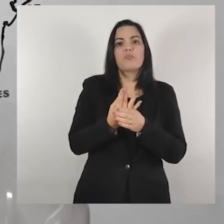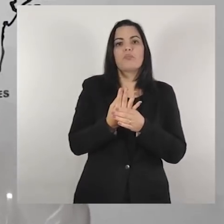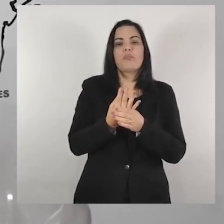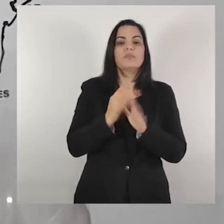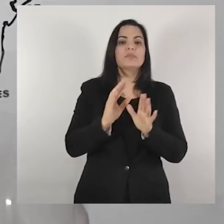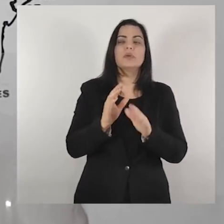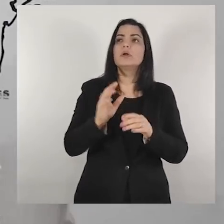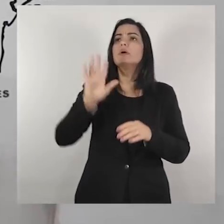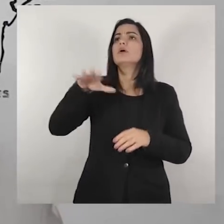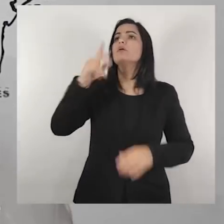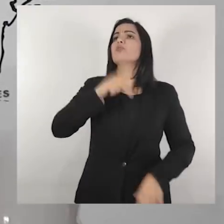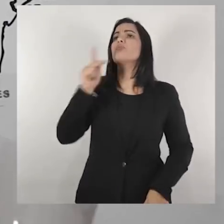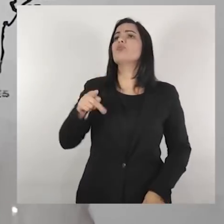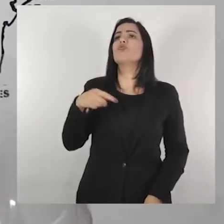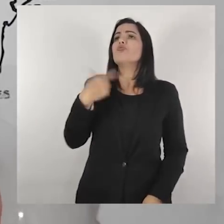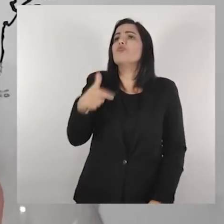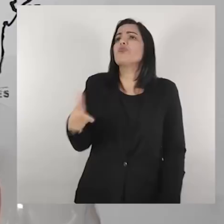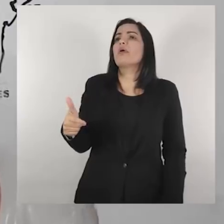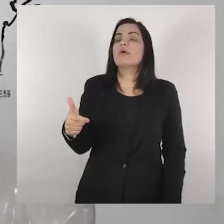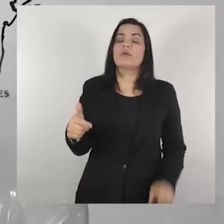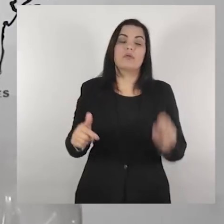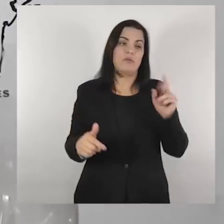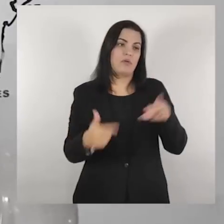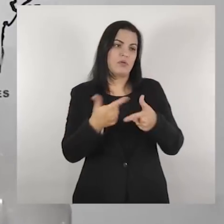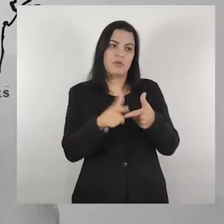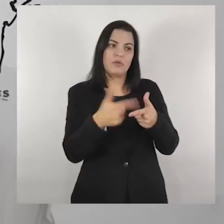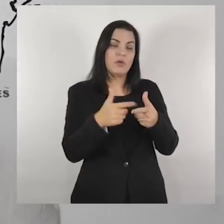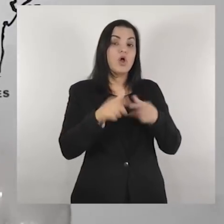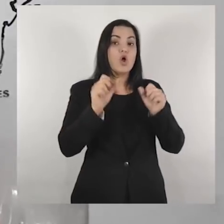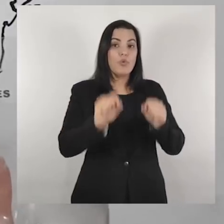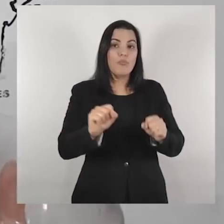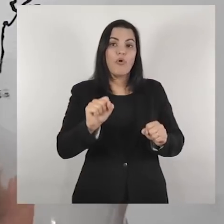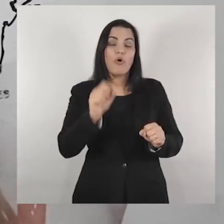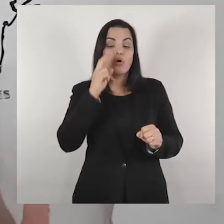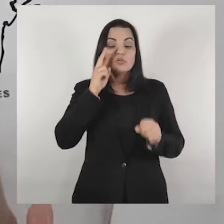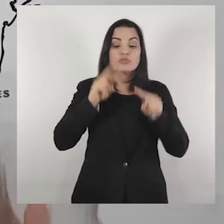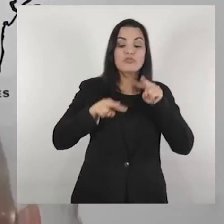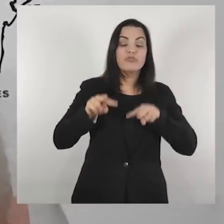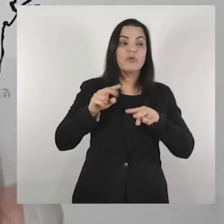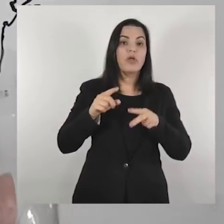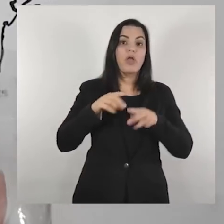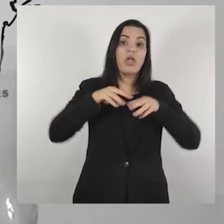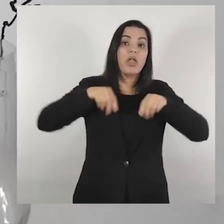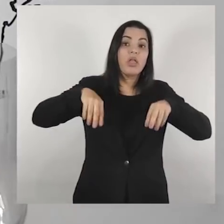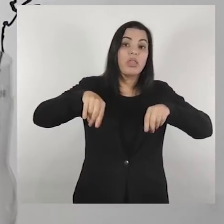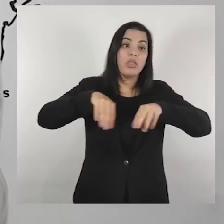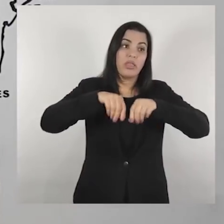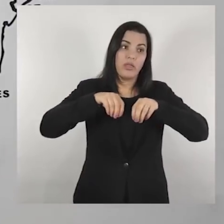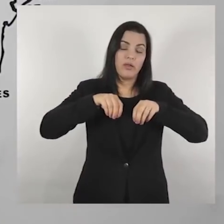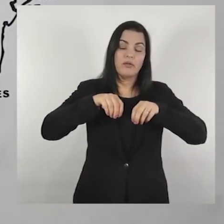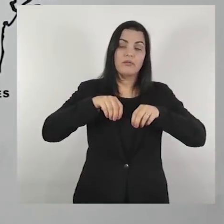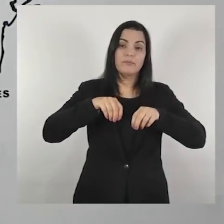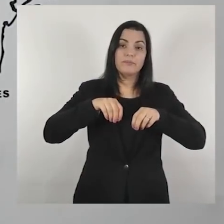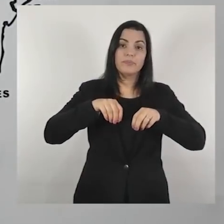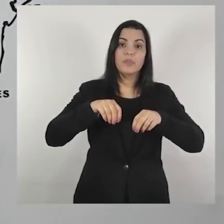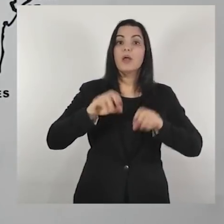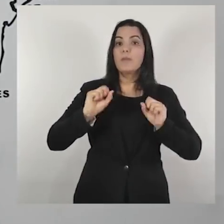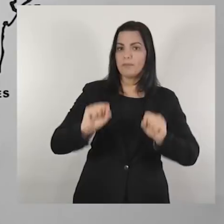tenho a plantinha. Pode fazer só com a terra, porque nós podemos observar duas coisas com essa